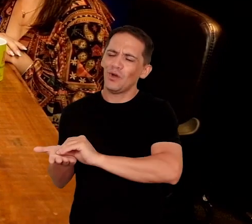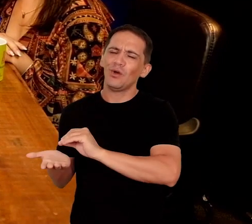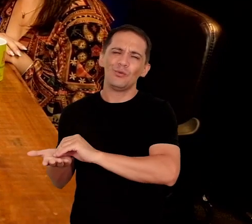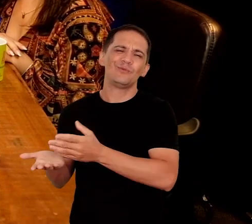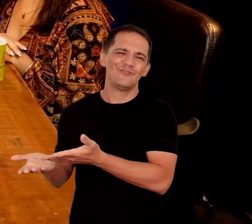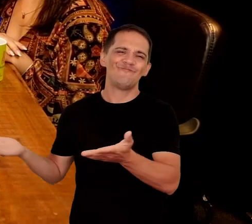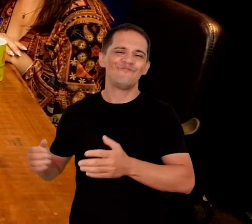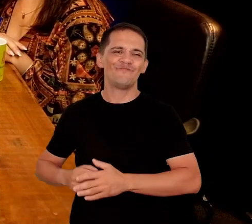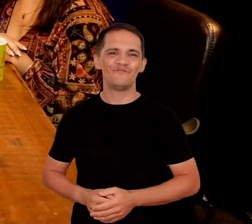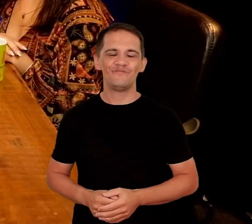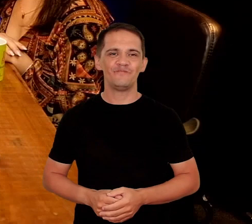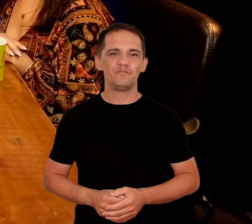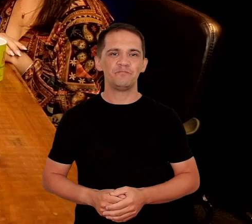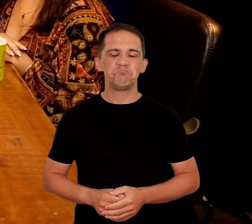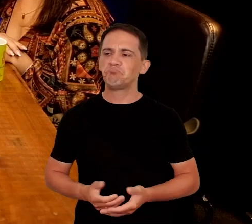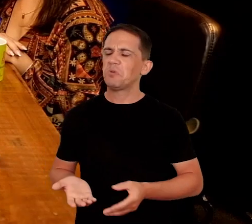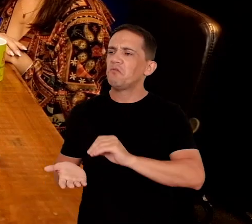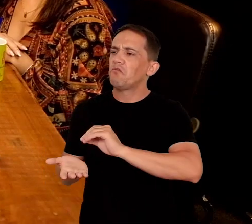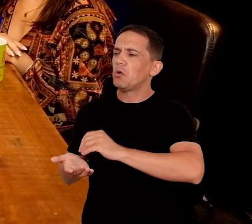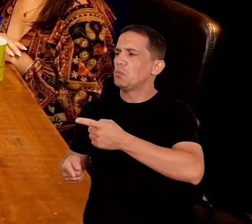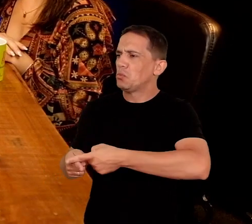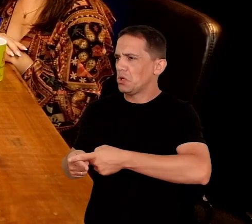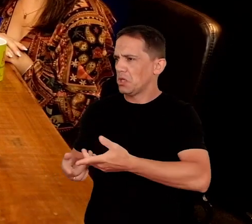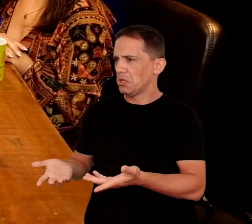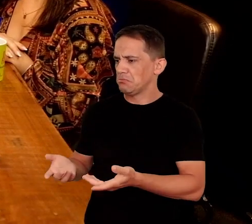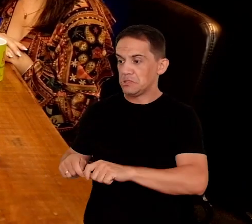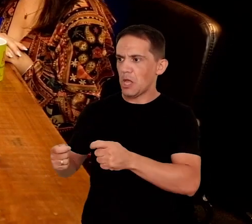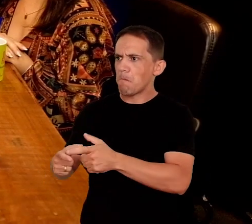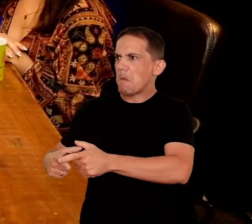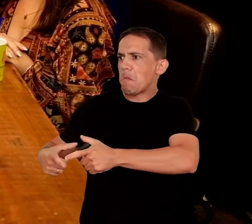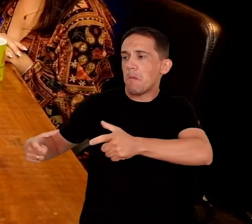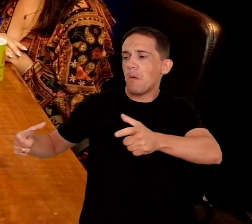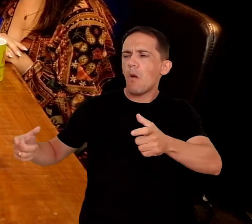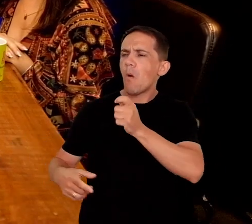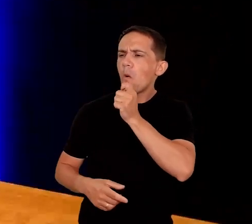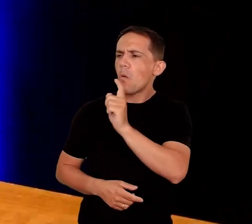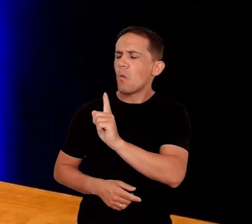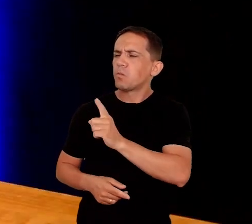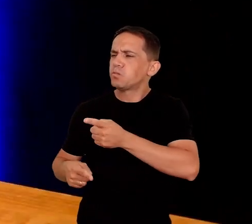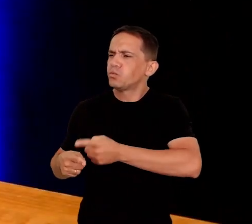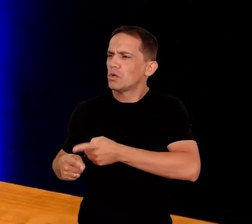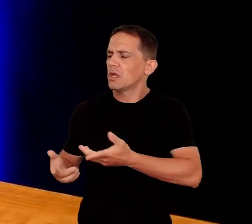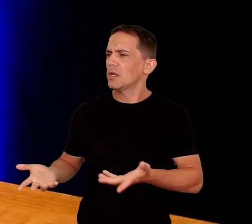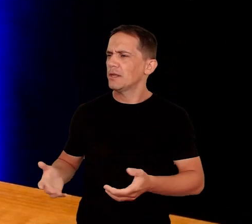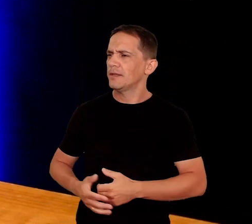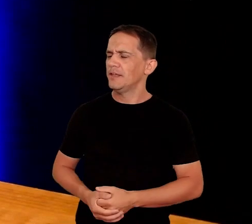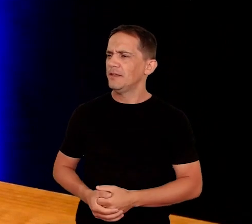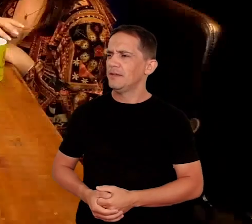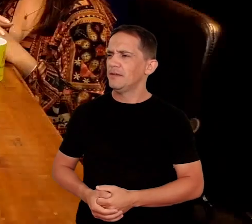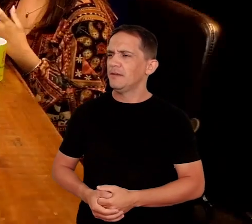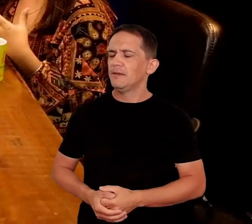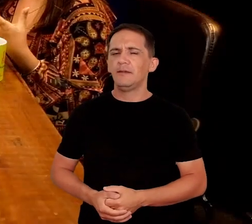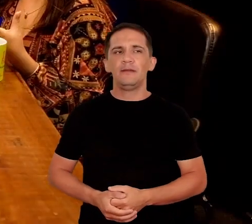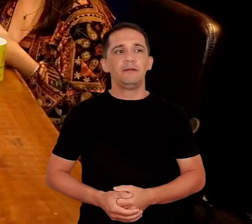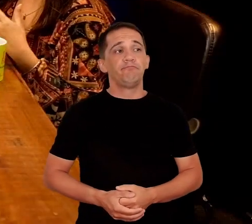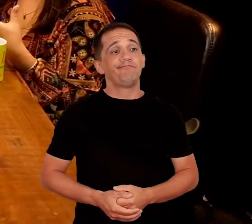bem... Ainda falta muita coisa. Falta muito. E falta muito por conta de não ter tanta gente falando, ou não? Por